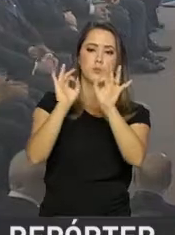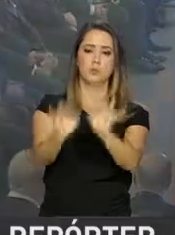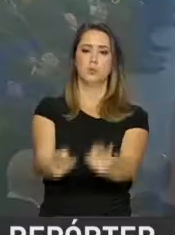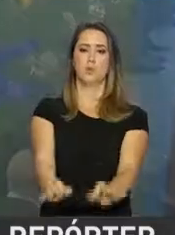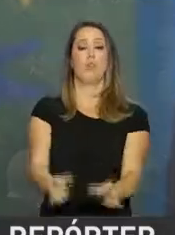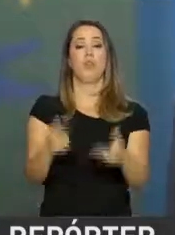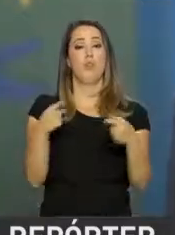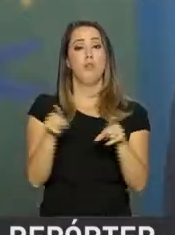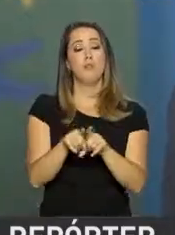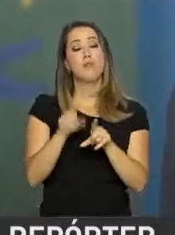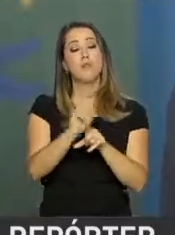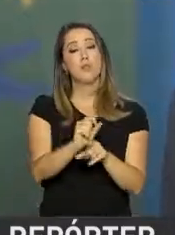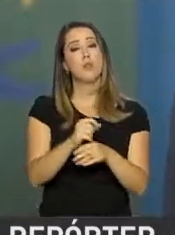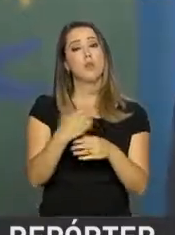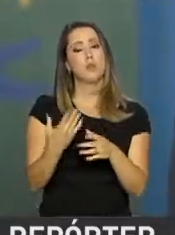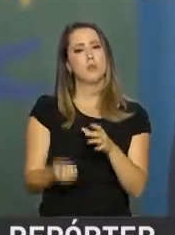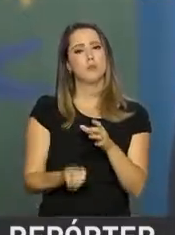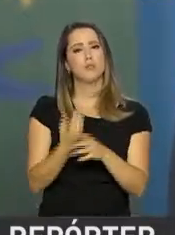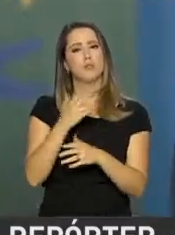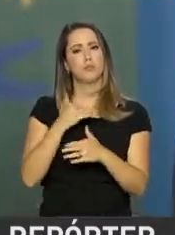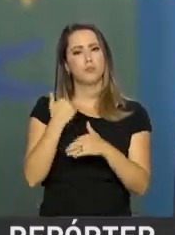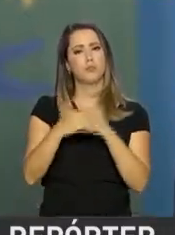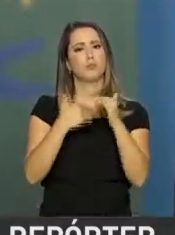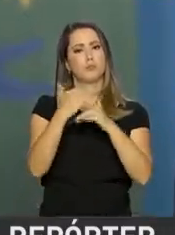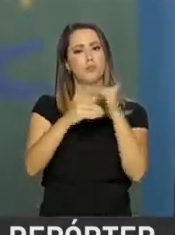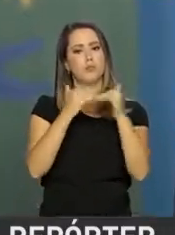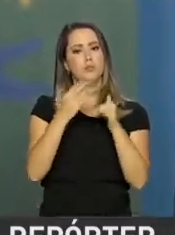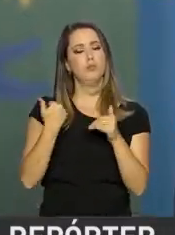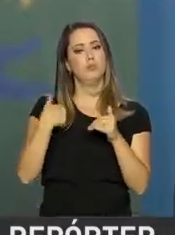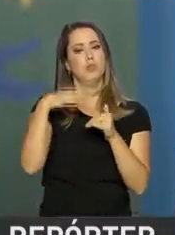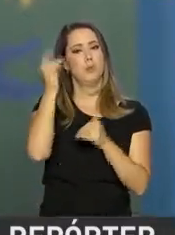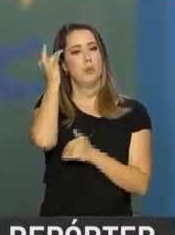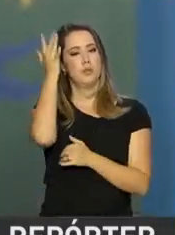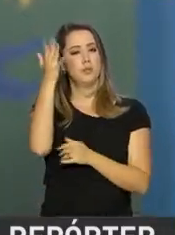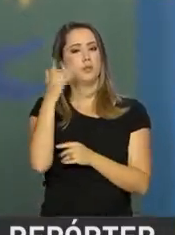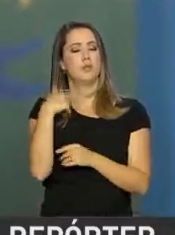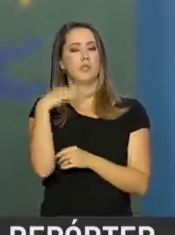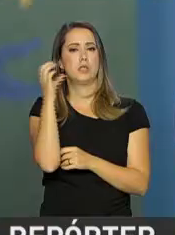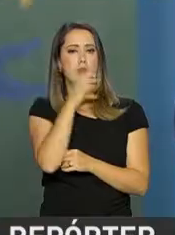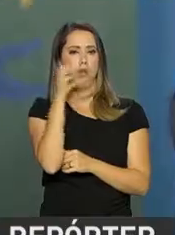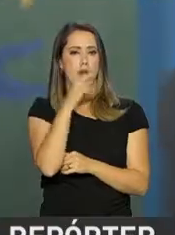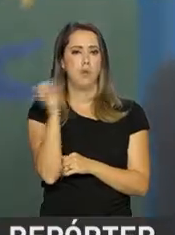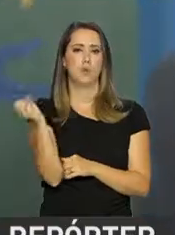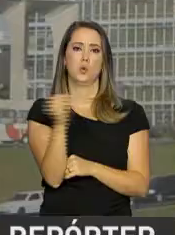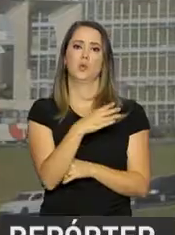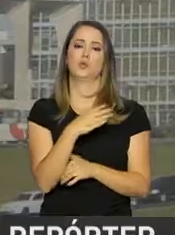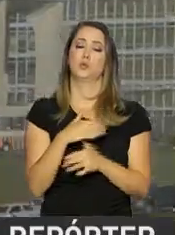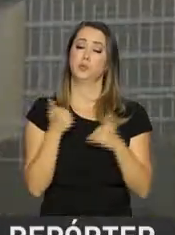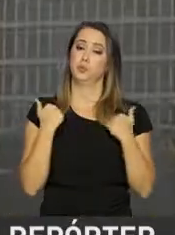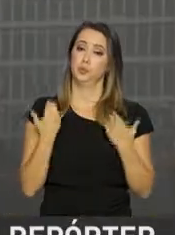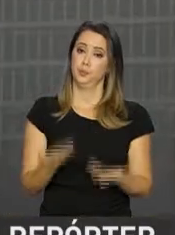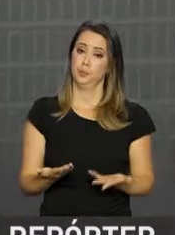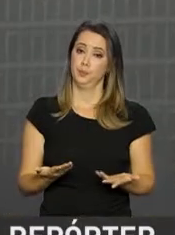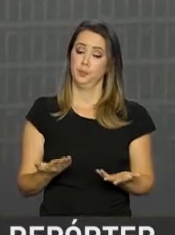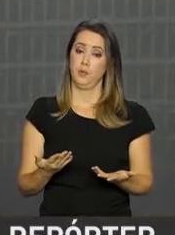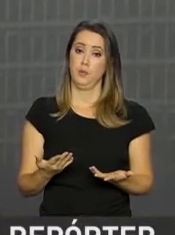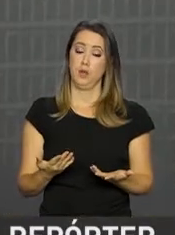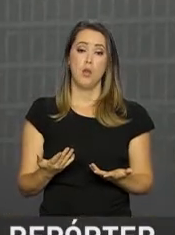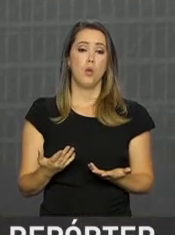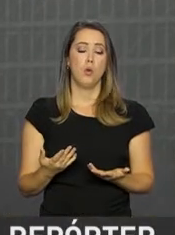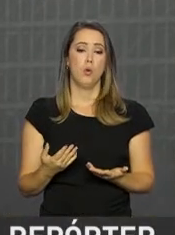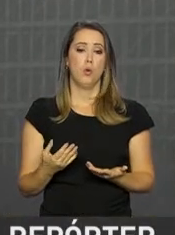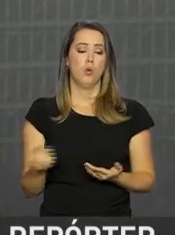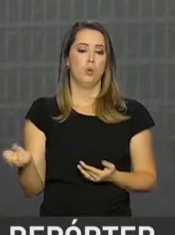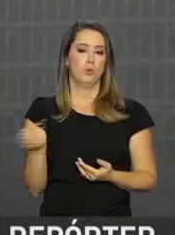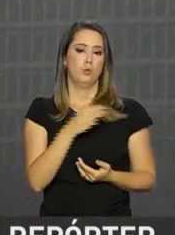da agenda da produtividade, que permitiu um país mais fácil, ágil e moderno. E ao novo ministro Eduardo